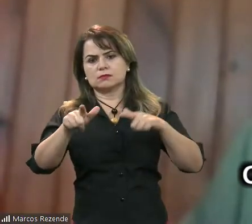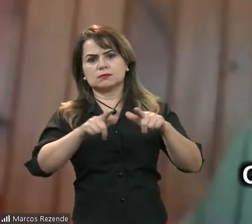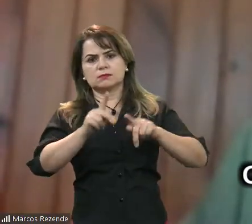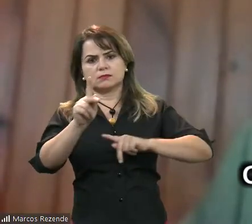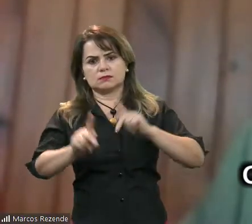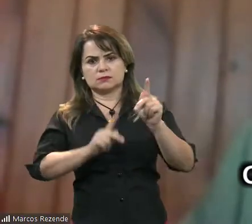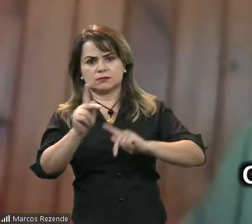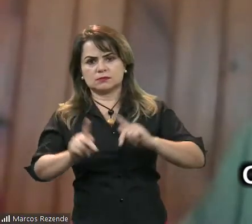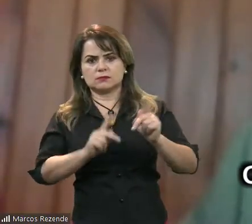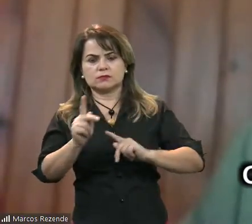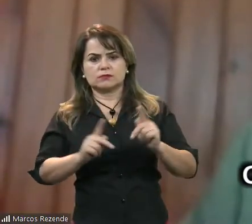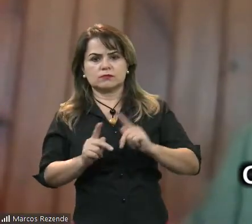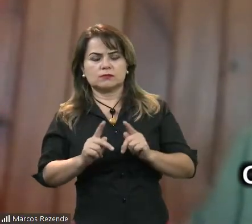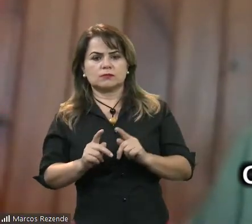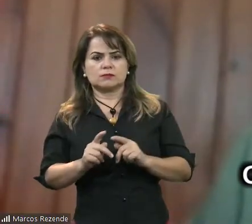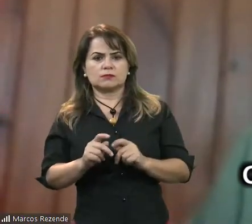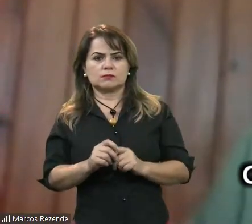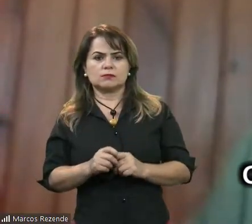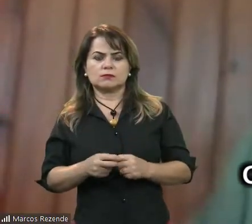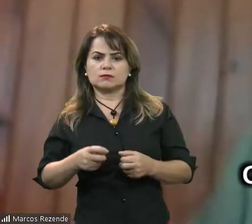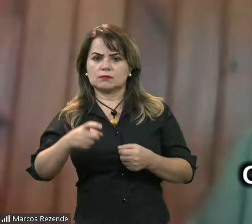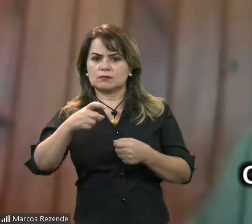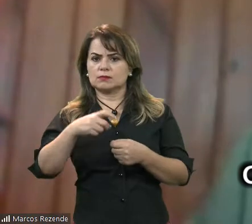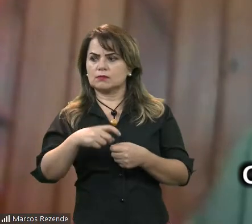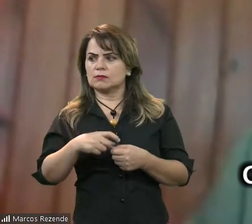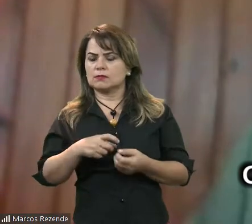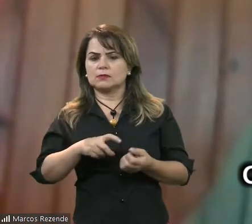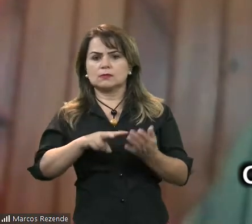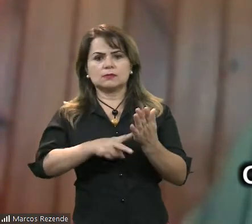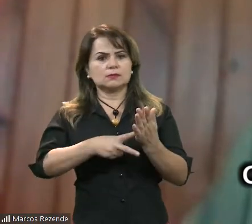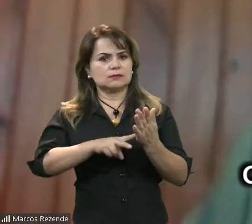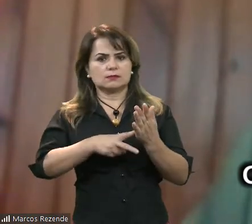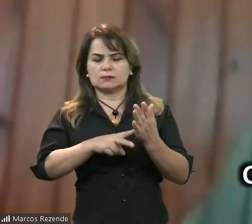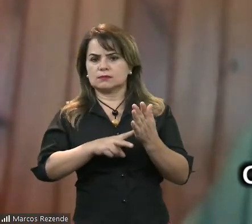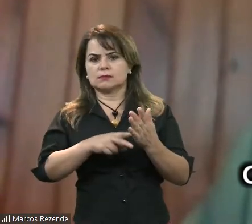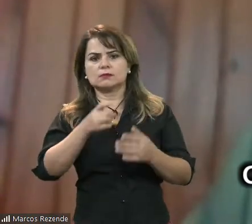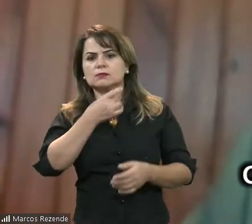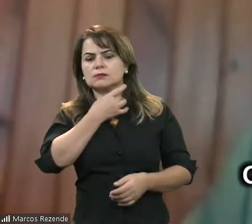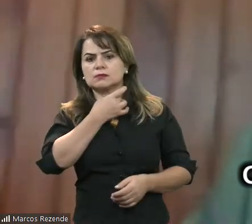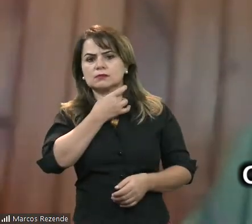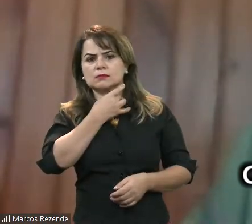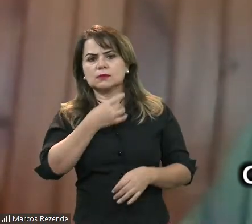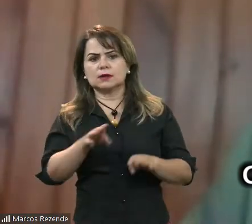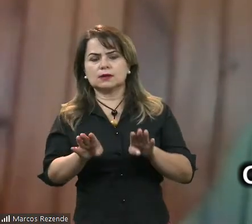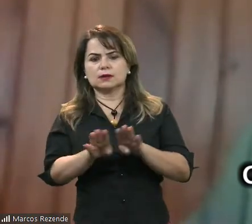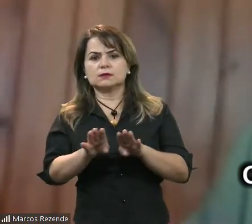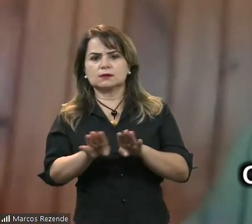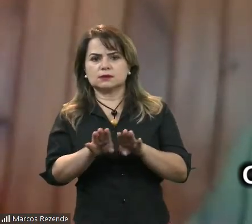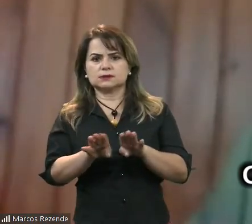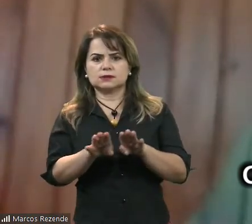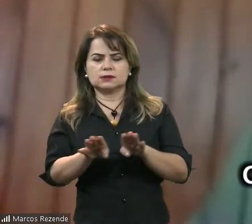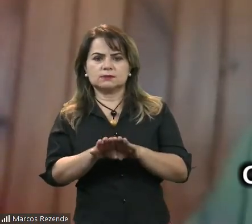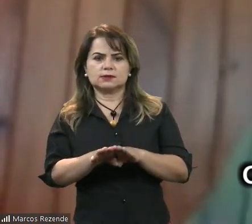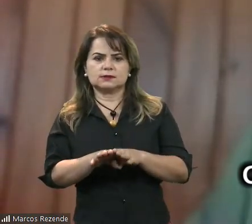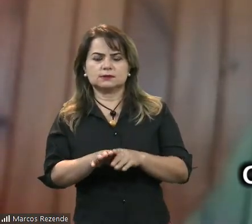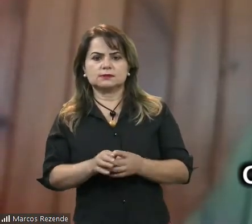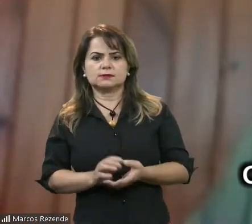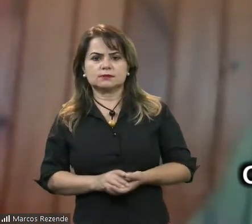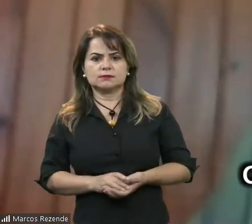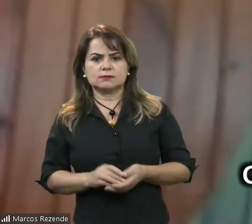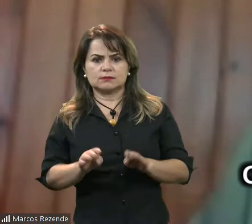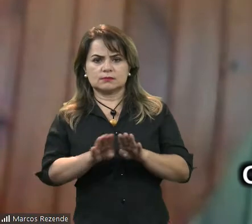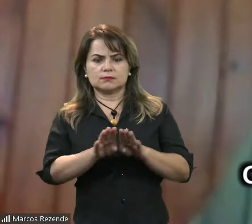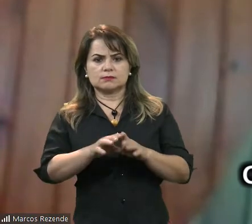promovidas pela Força Sindical Regional de Marília. E a festividade Undokai, a ser promovida